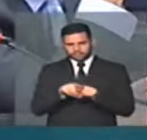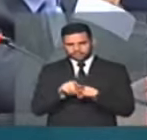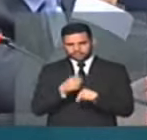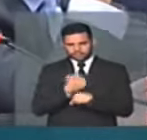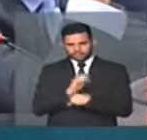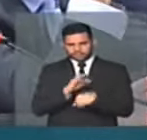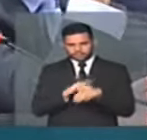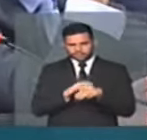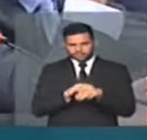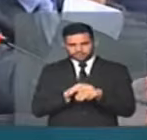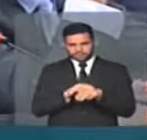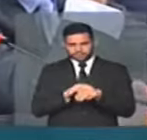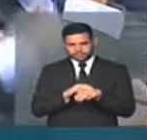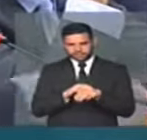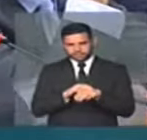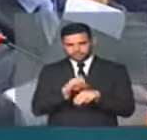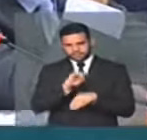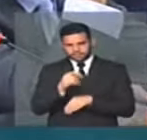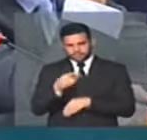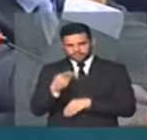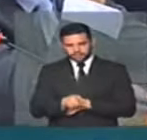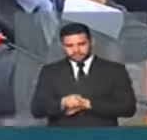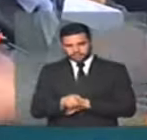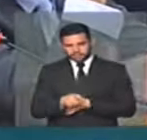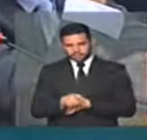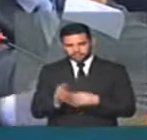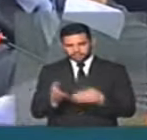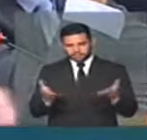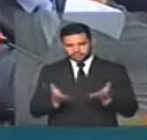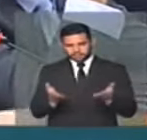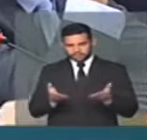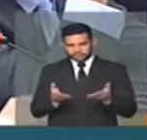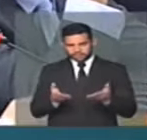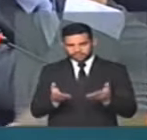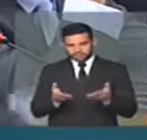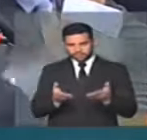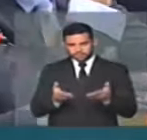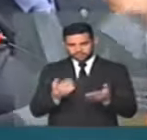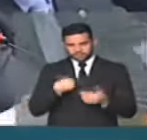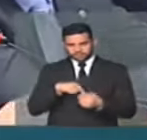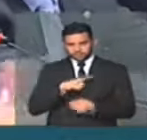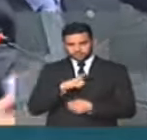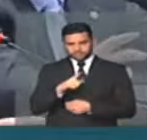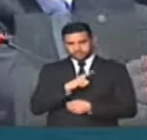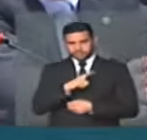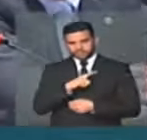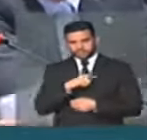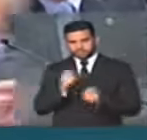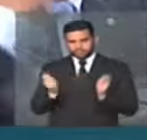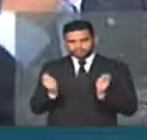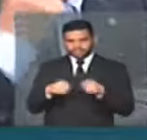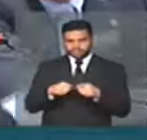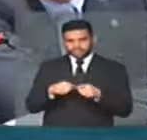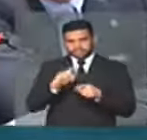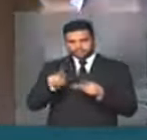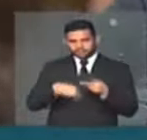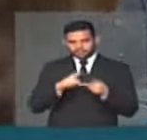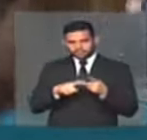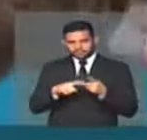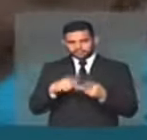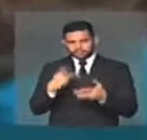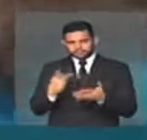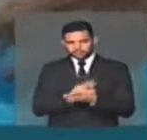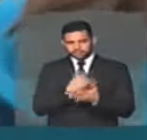Estado doente. Se aqui, nessa casa, a gente tivesse tido a possibilidade, depois